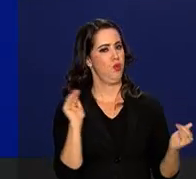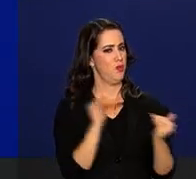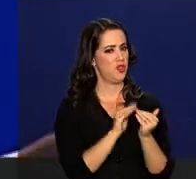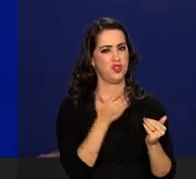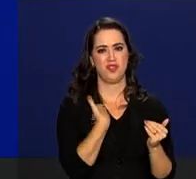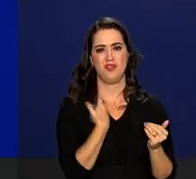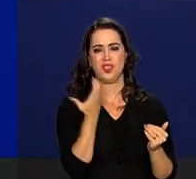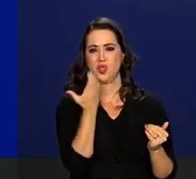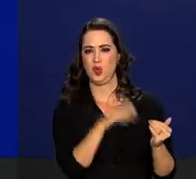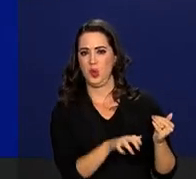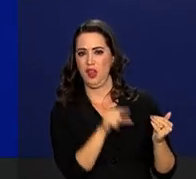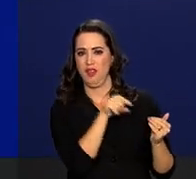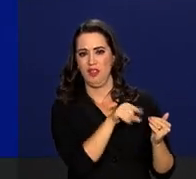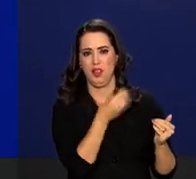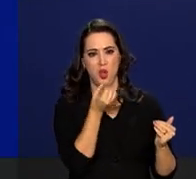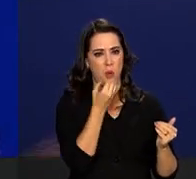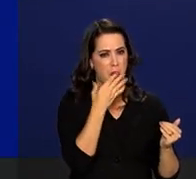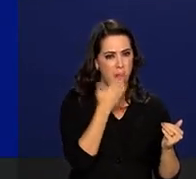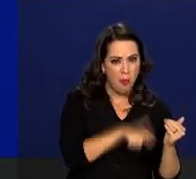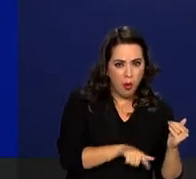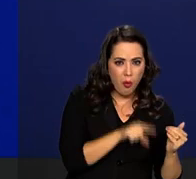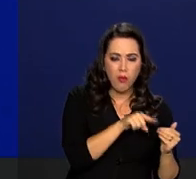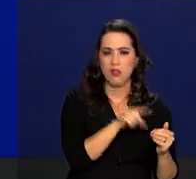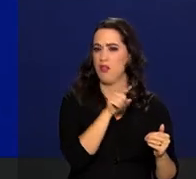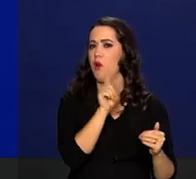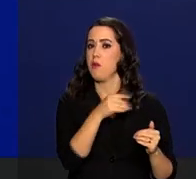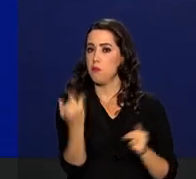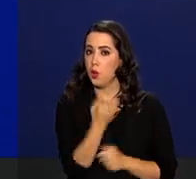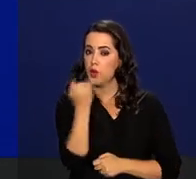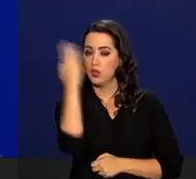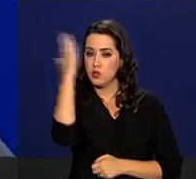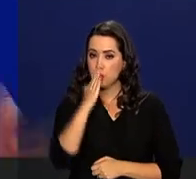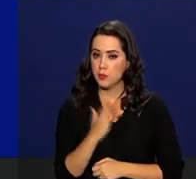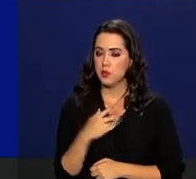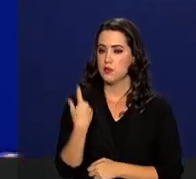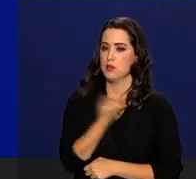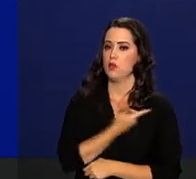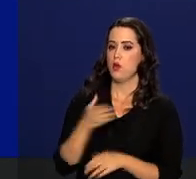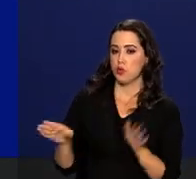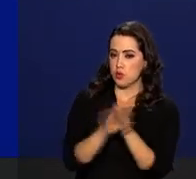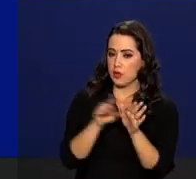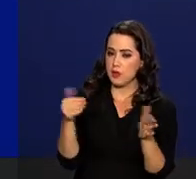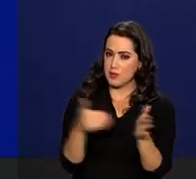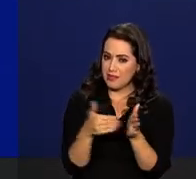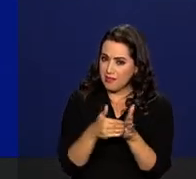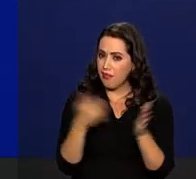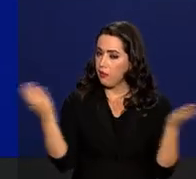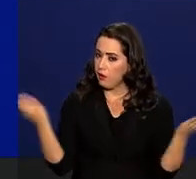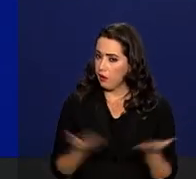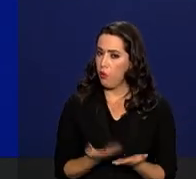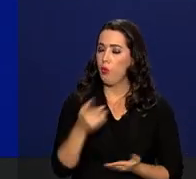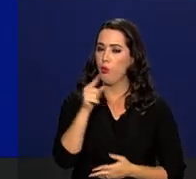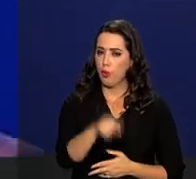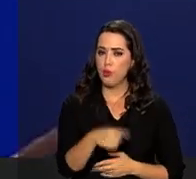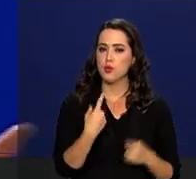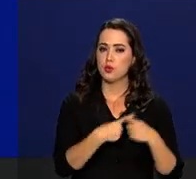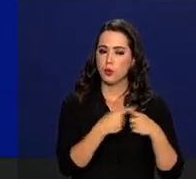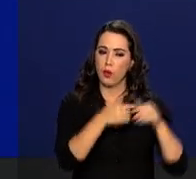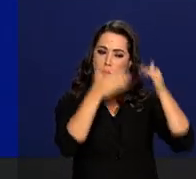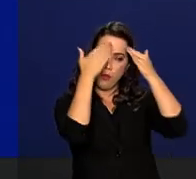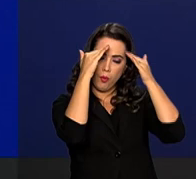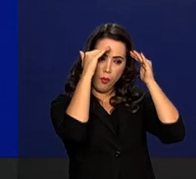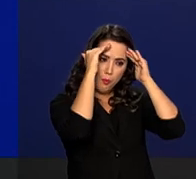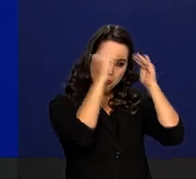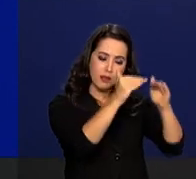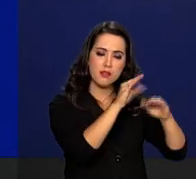ela não serve ao país. Ela serviu muito ao país, tanto que nós chegamos até aqui graças ao cumprimento